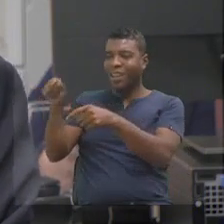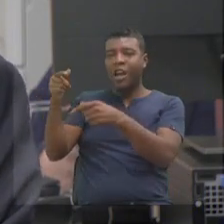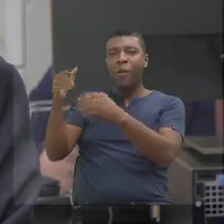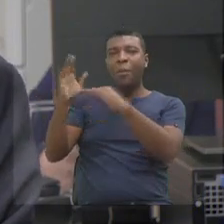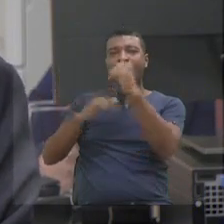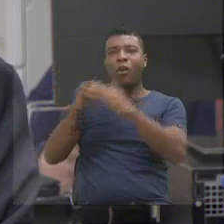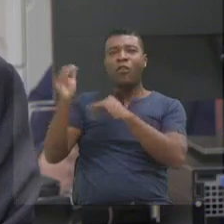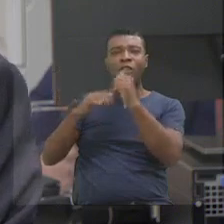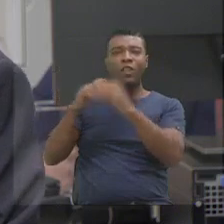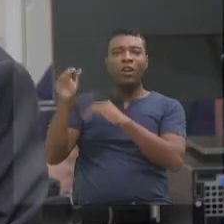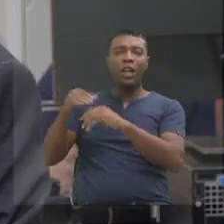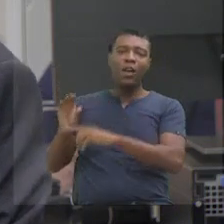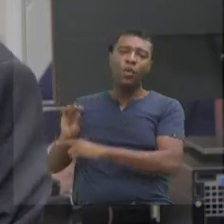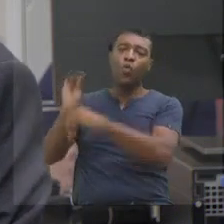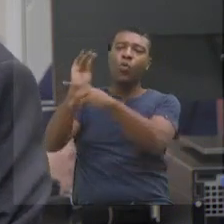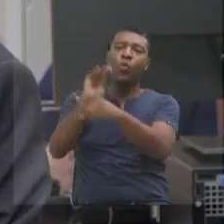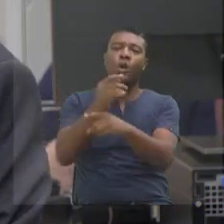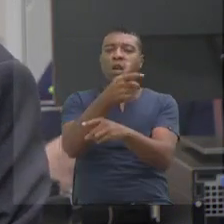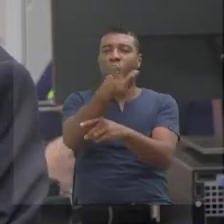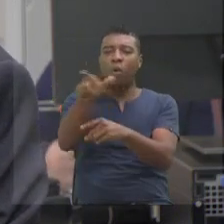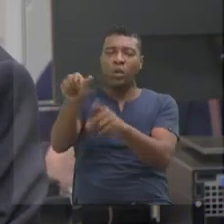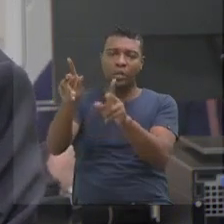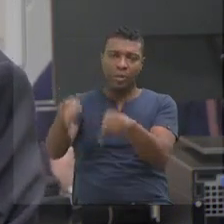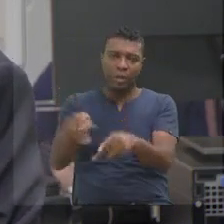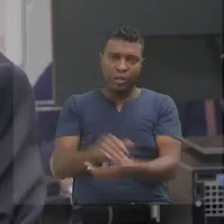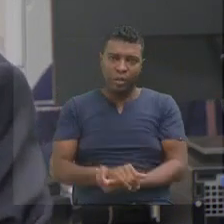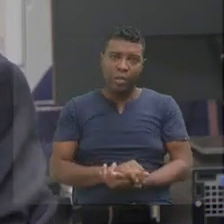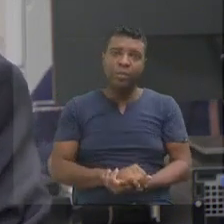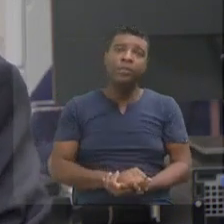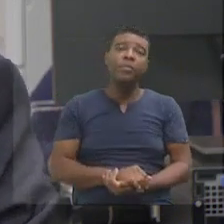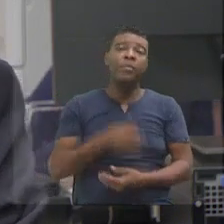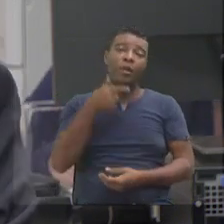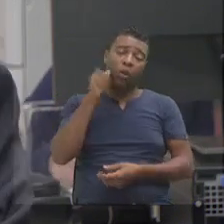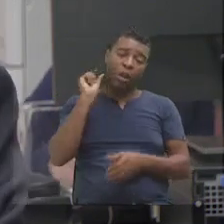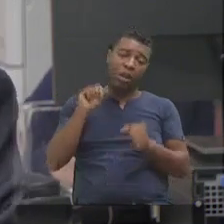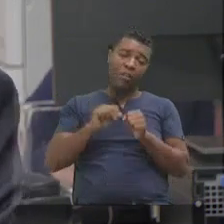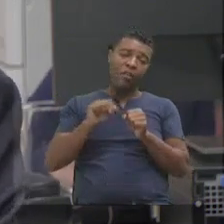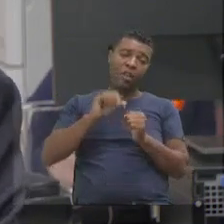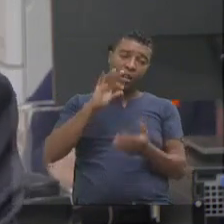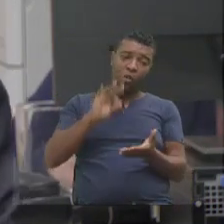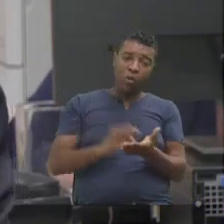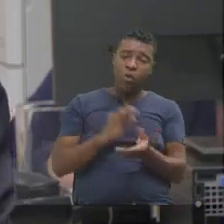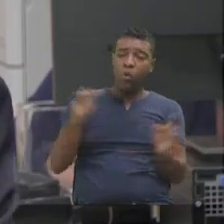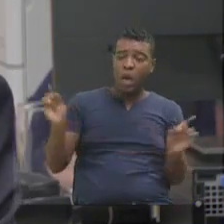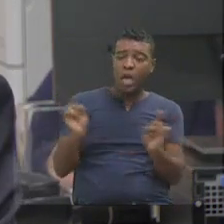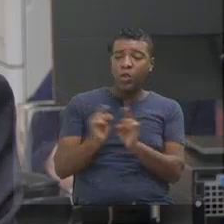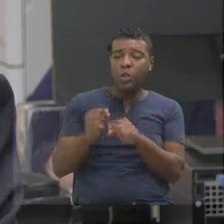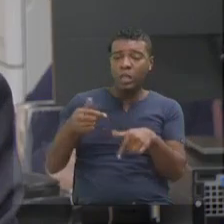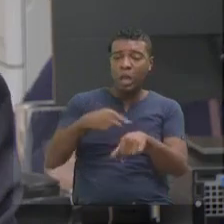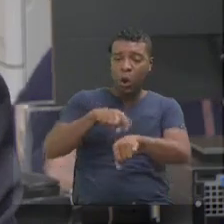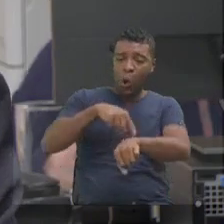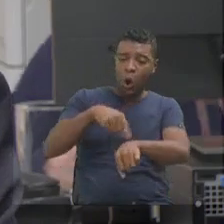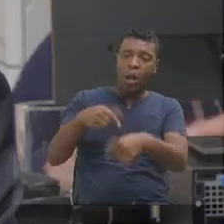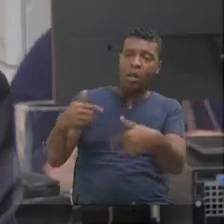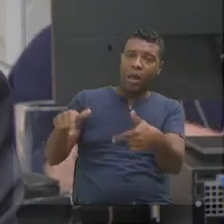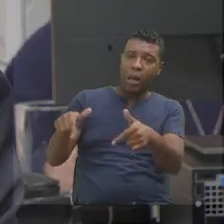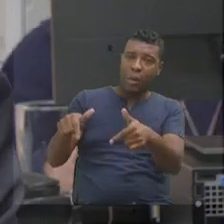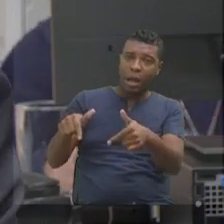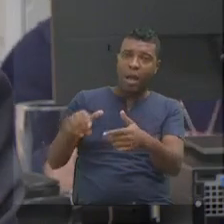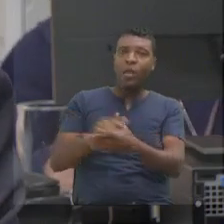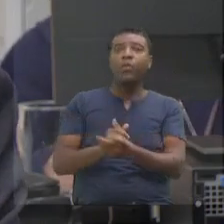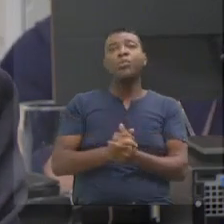a essa resolução da carga horária ontem fizemos acordo para trabalhar isso até o final de agosto